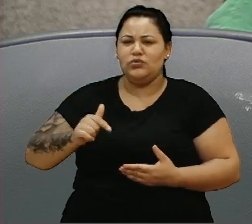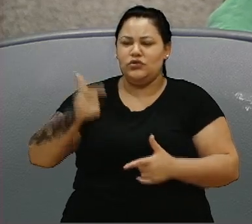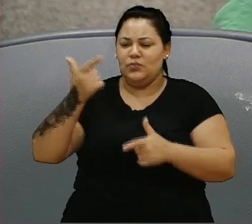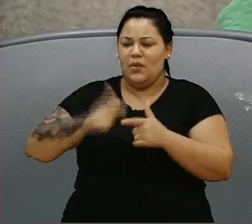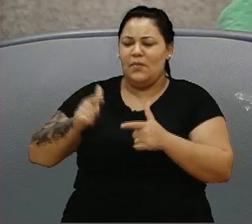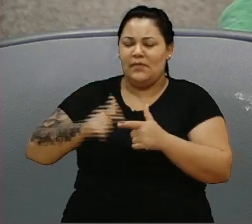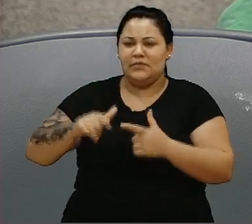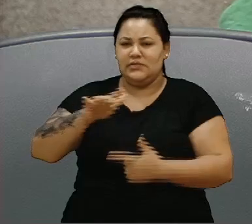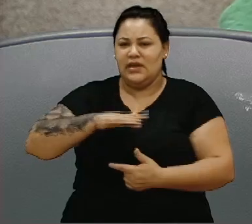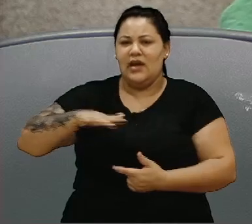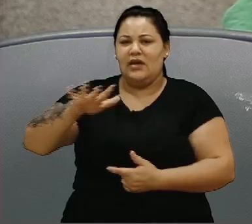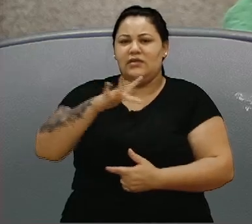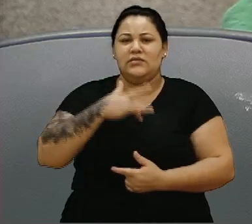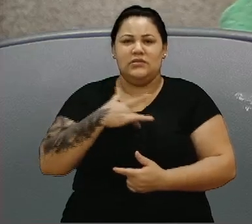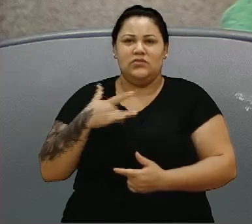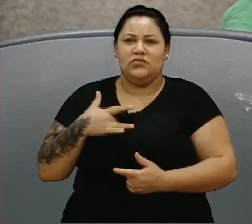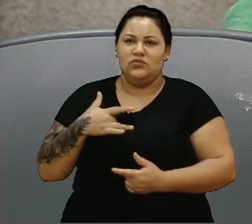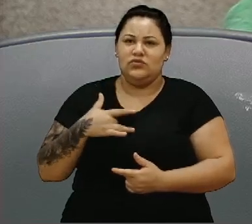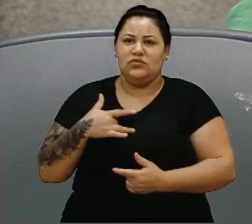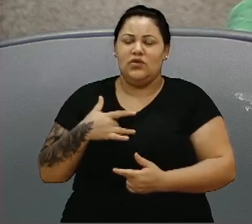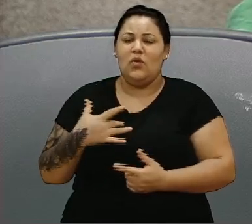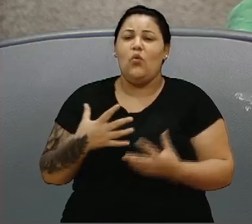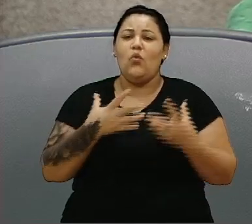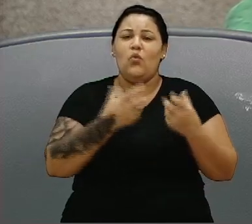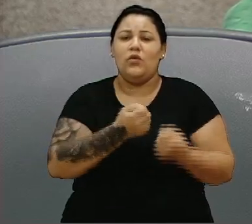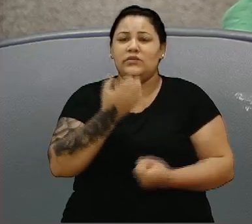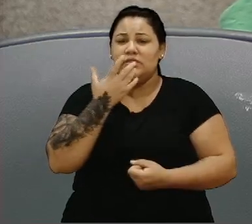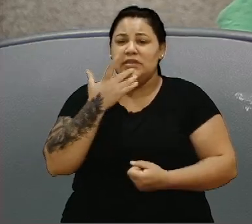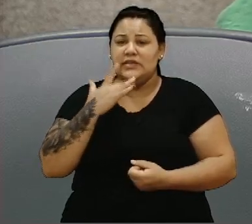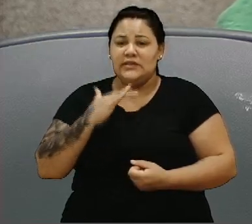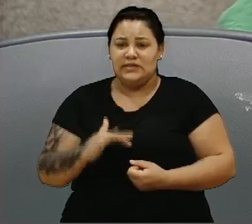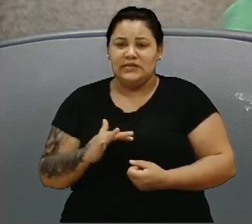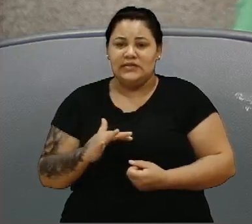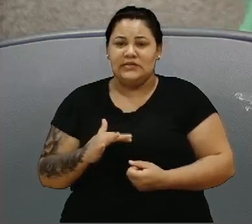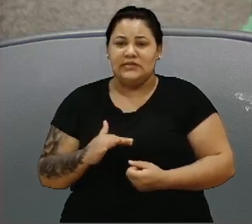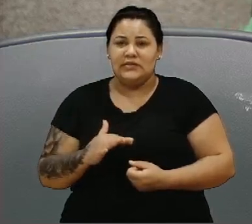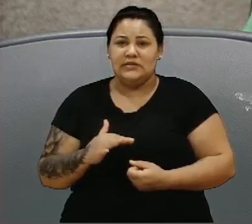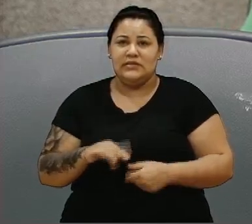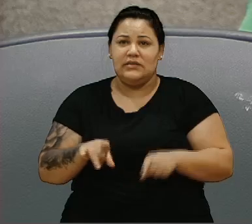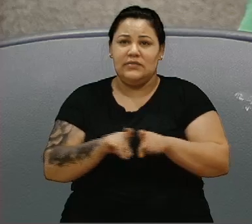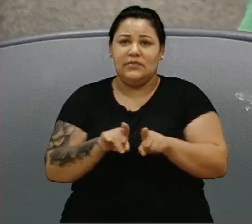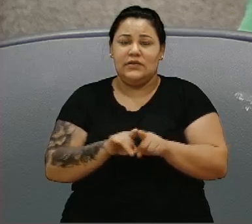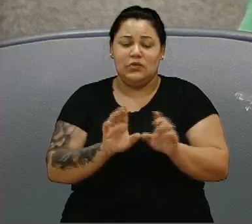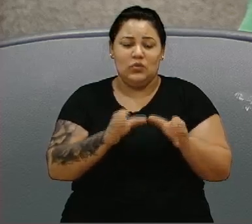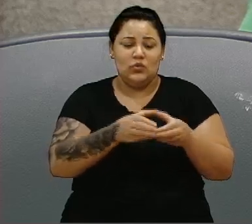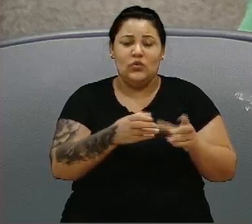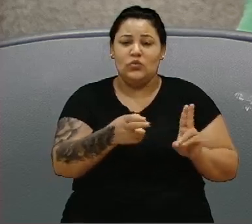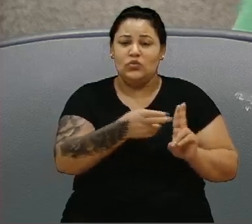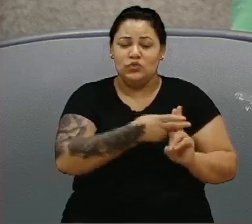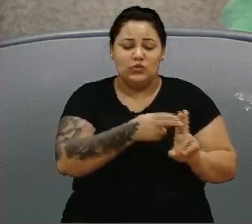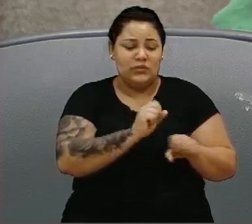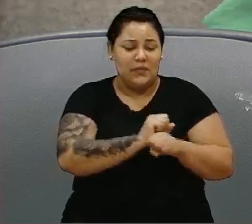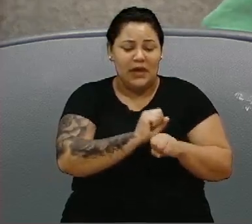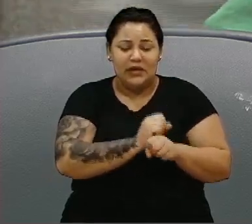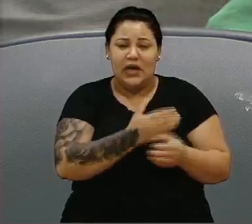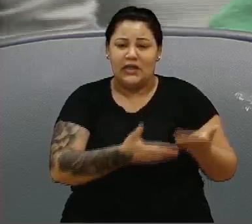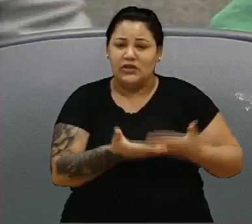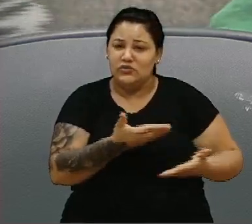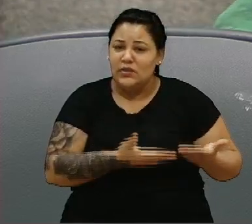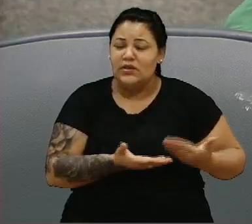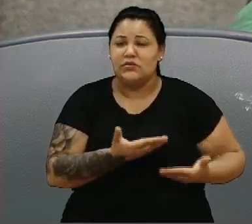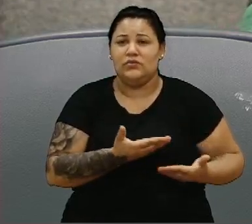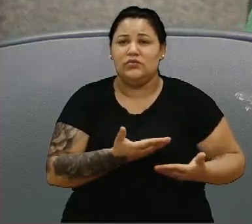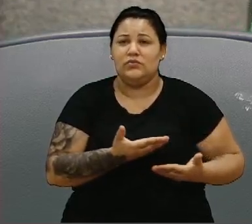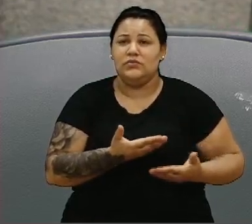saúde. Quantas crianças que estão aí na rede SUS aguardando um atendimento, aguardando